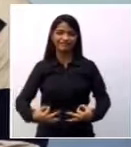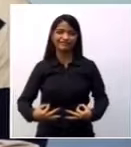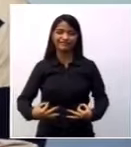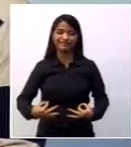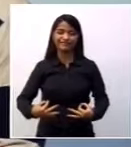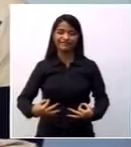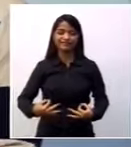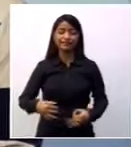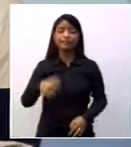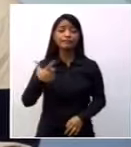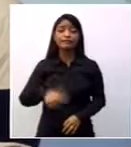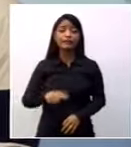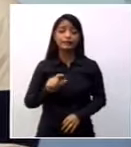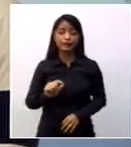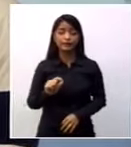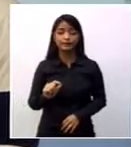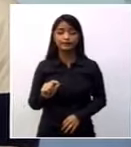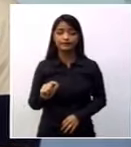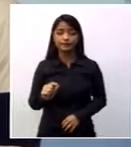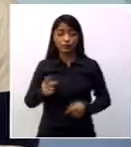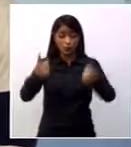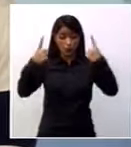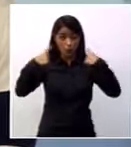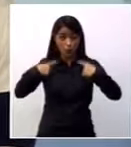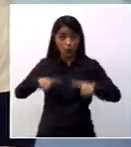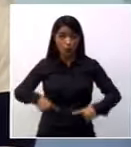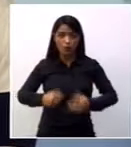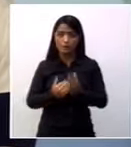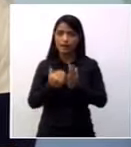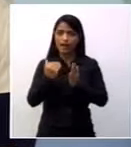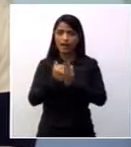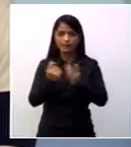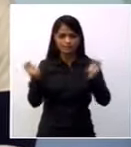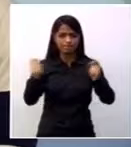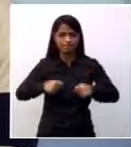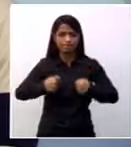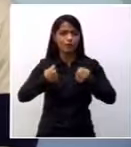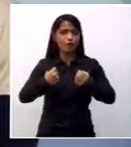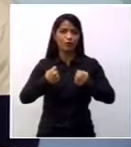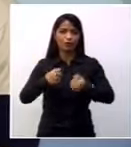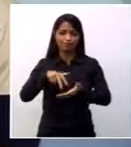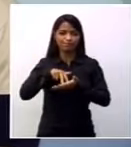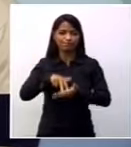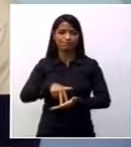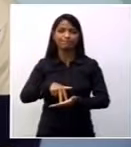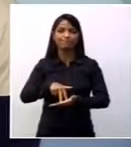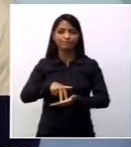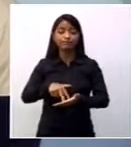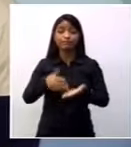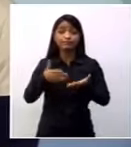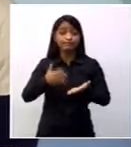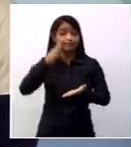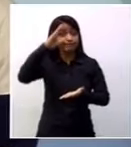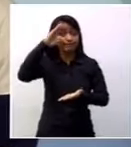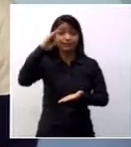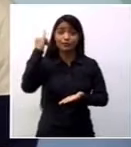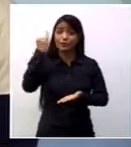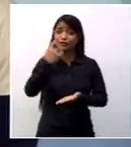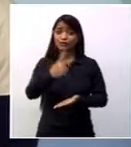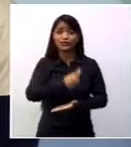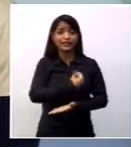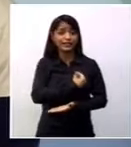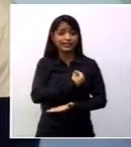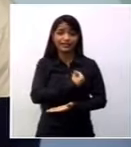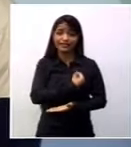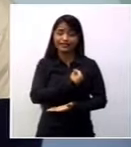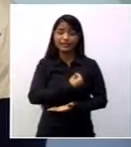que a sua capacidade física vai aumentar, ok? Né? E isso vai ser essencial para a sua vida. Tá?